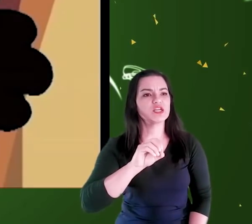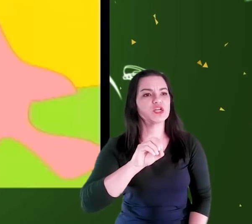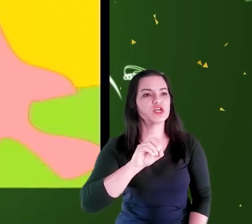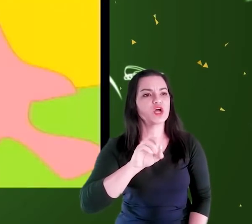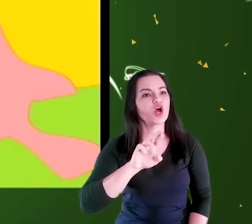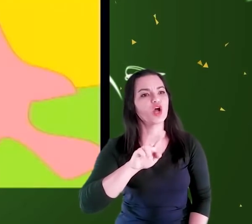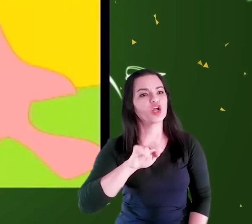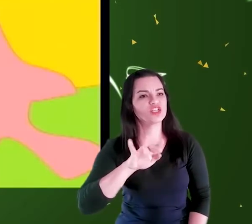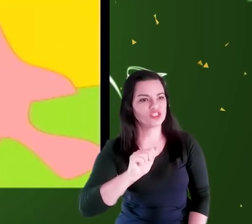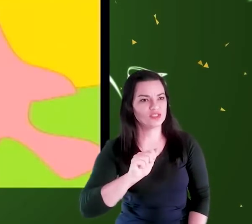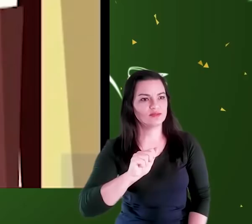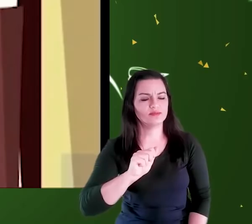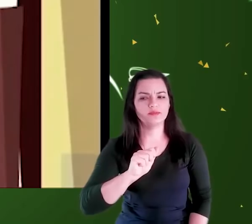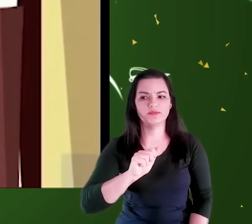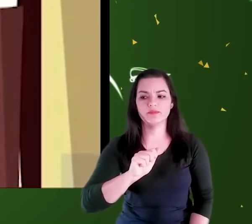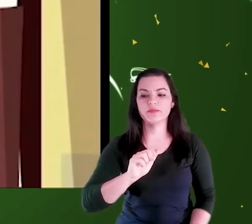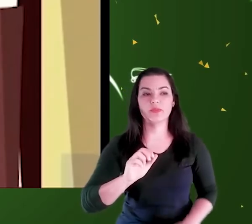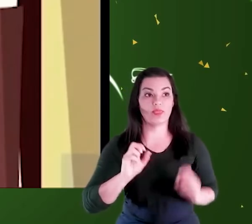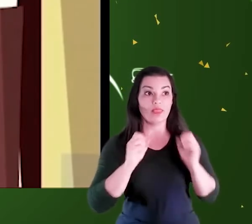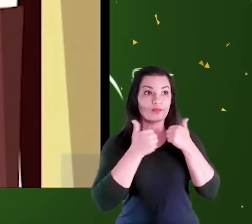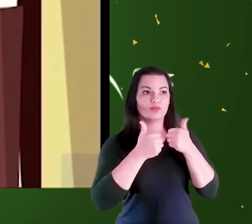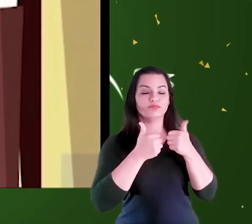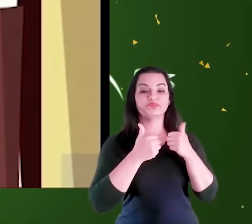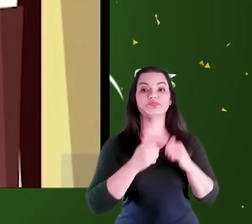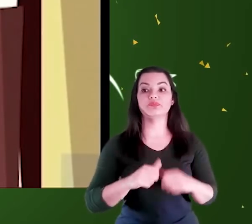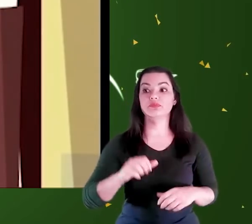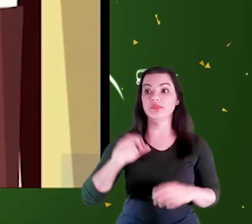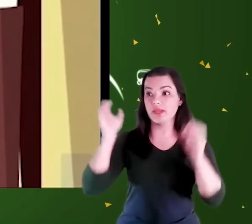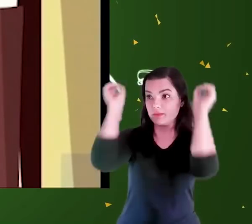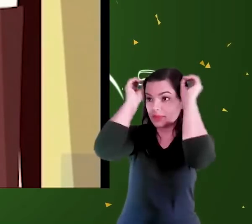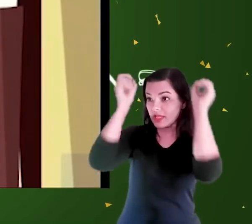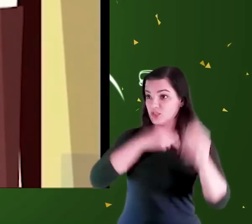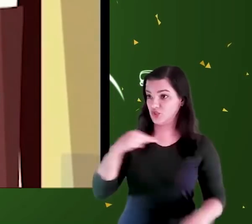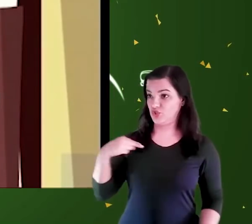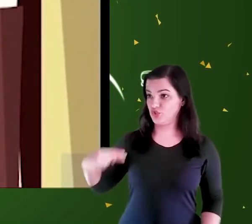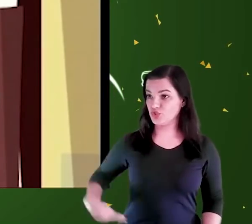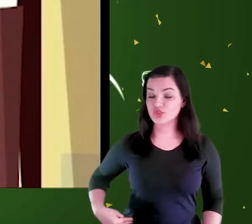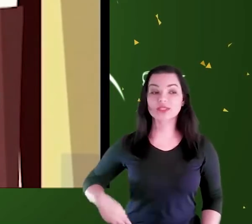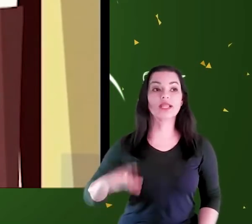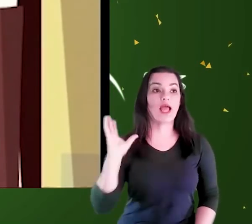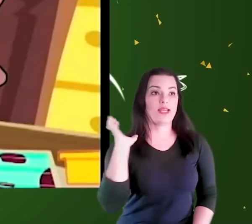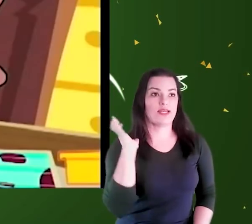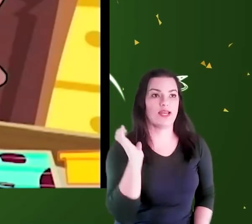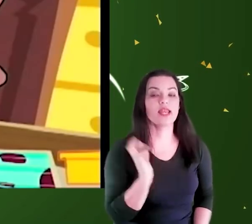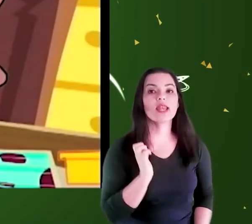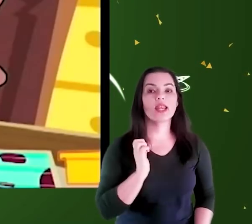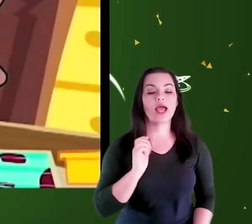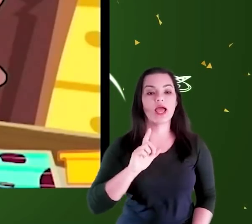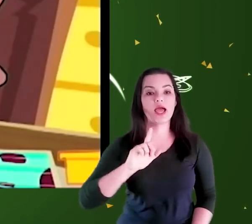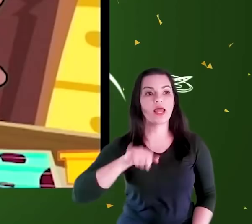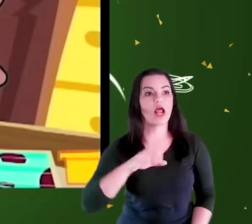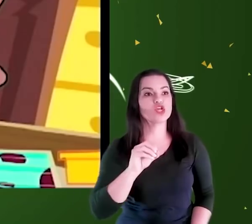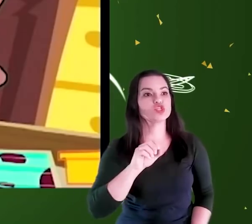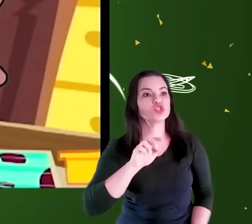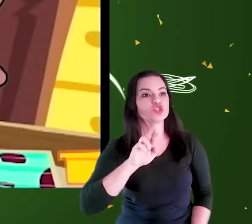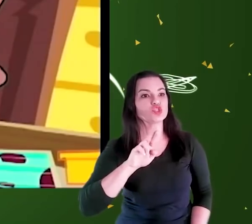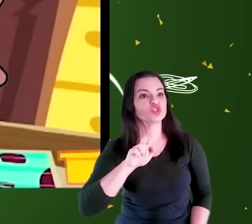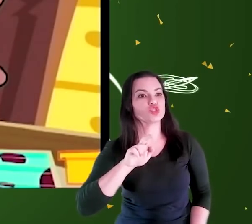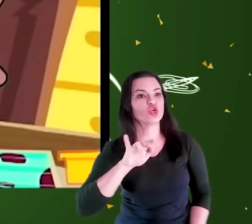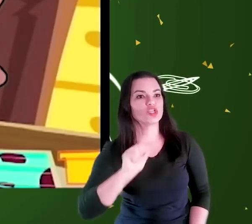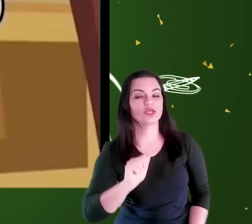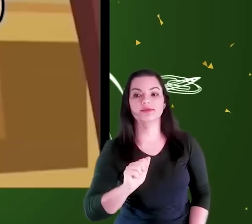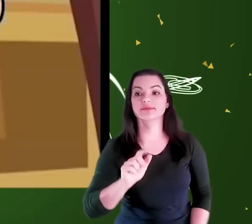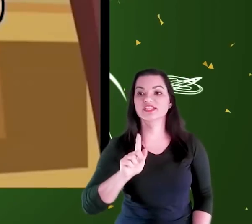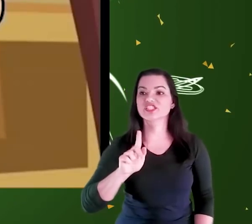Geórgia. Tá bom. A Bia a China e a Nara a Geórgia. Geórgia.